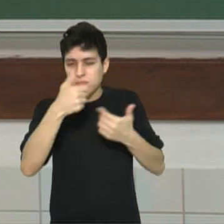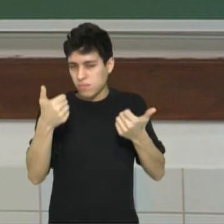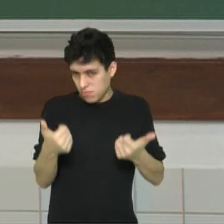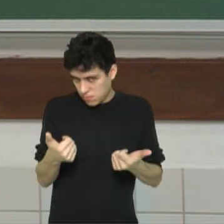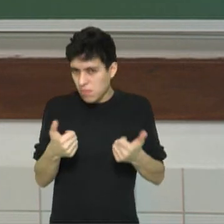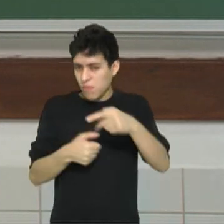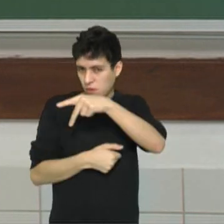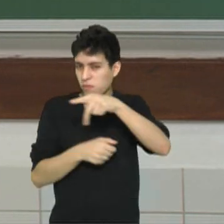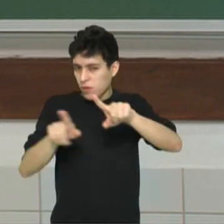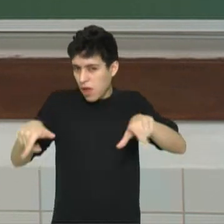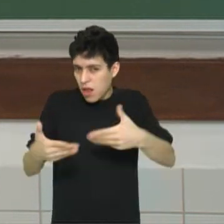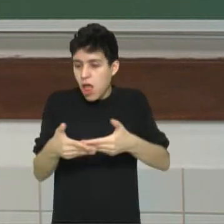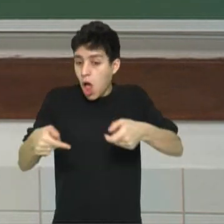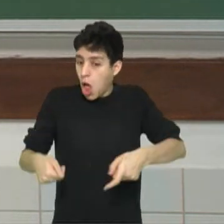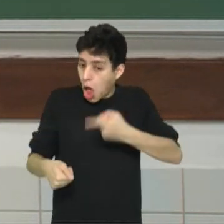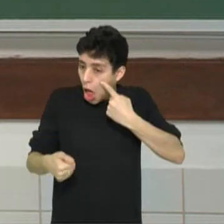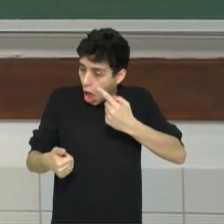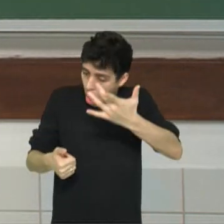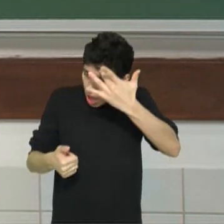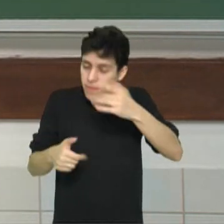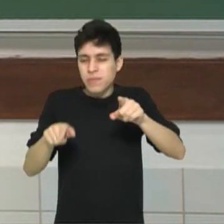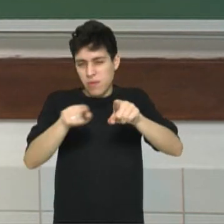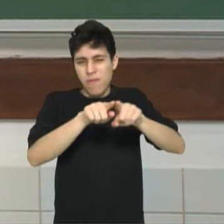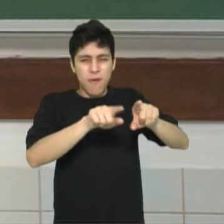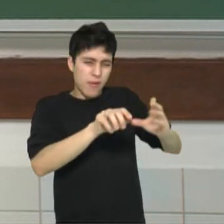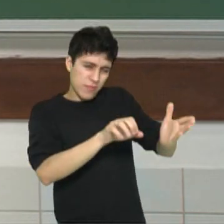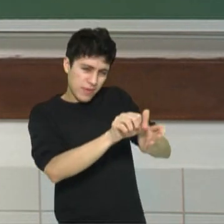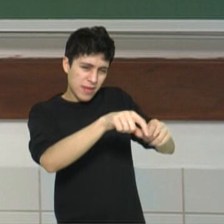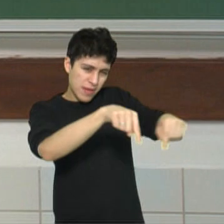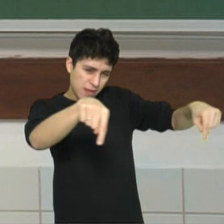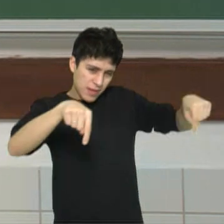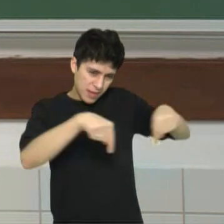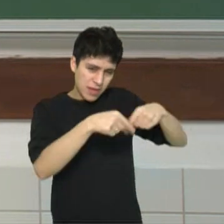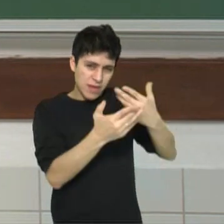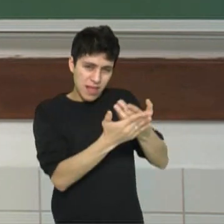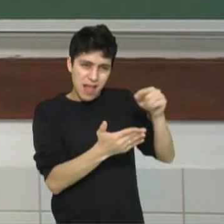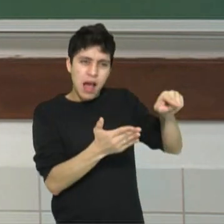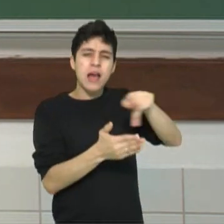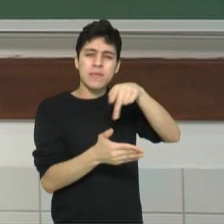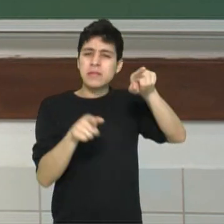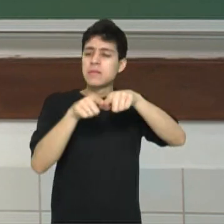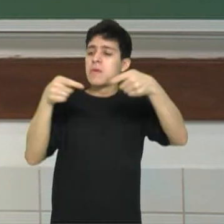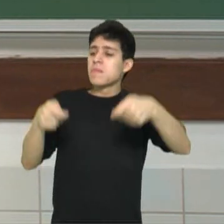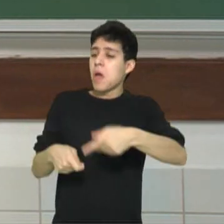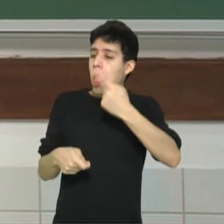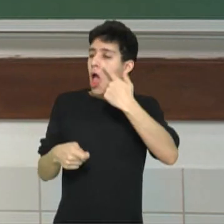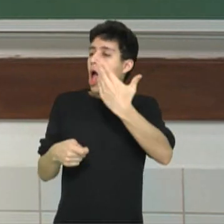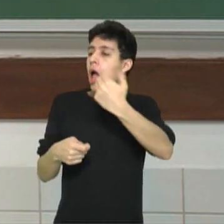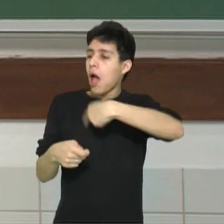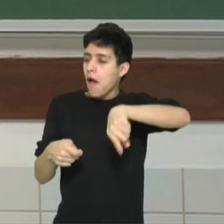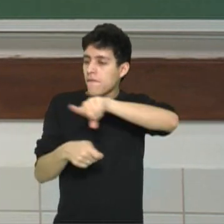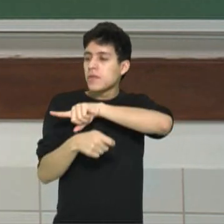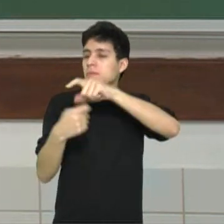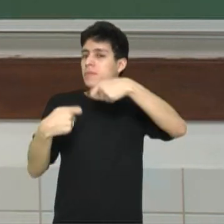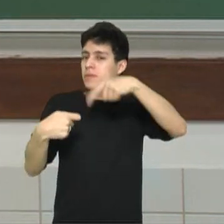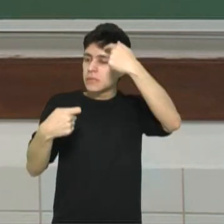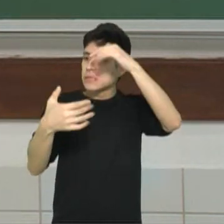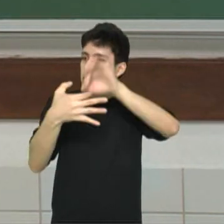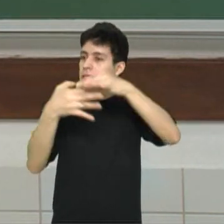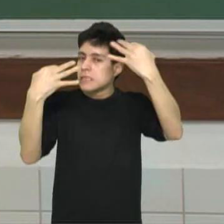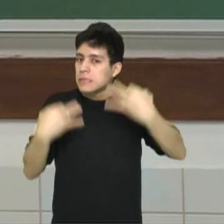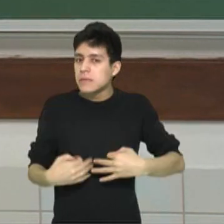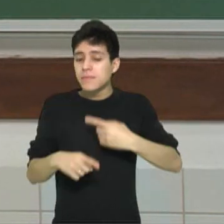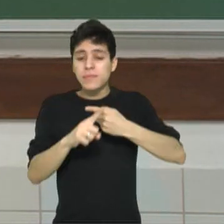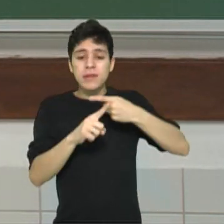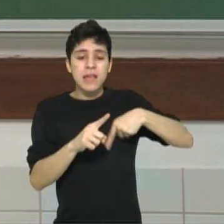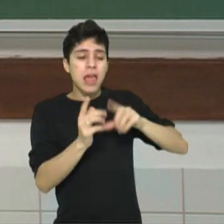atento, respondendo as chamadas, né, fazendo as atividades. Aí também o professor, a professora de vocês vai cobrar, tá? Porque